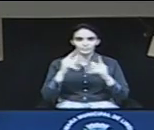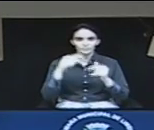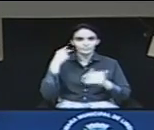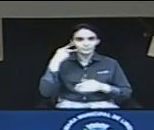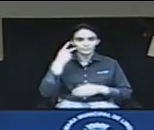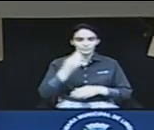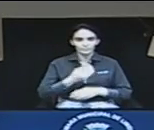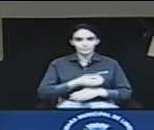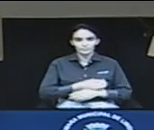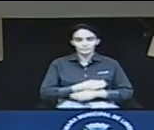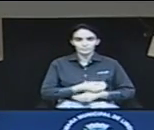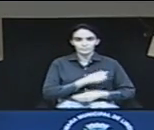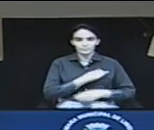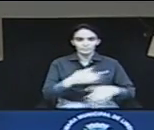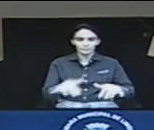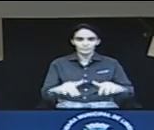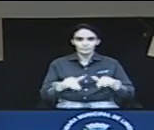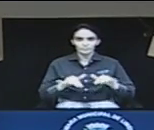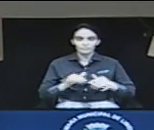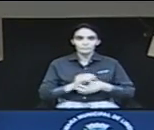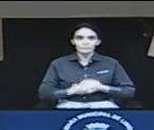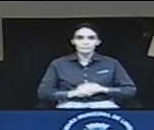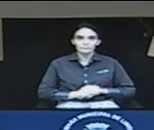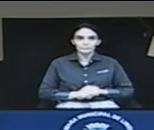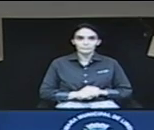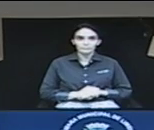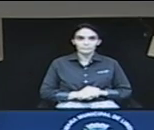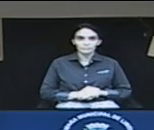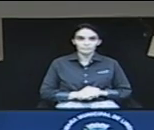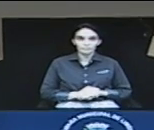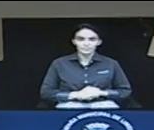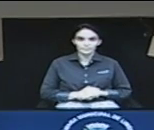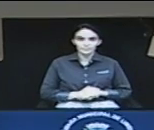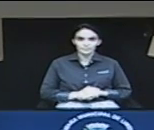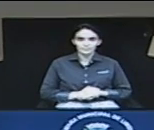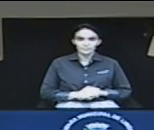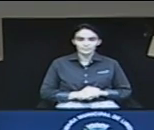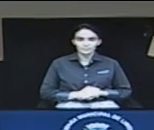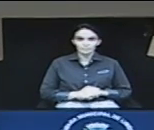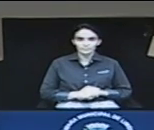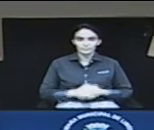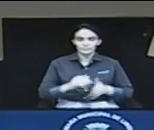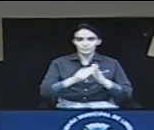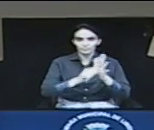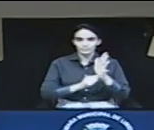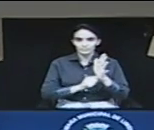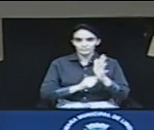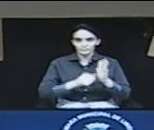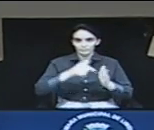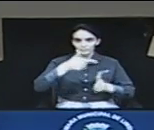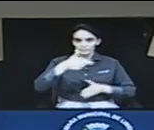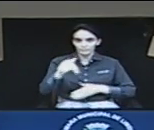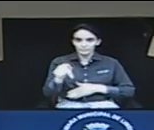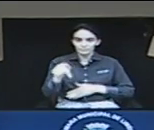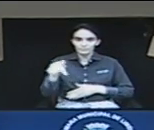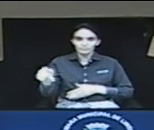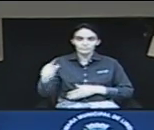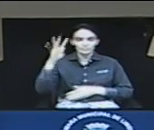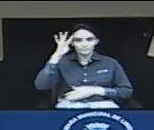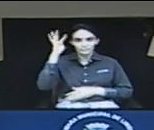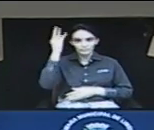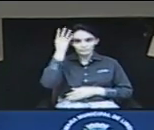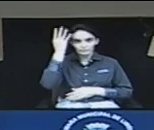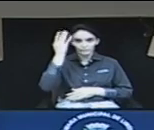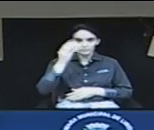vereadores. Em observação ao caput do artigo 276 da resolução